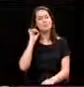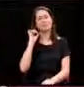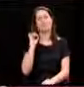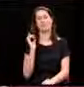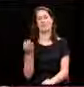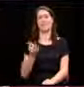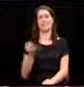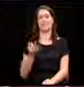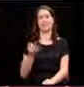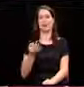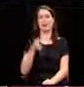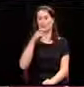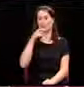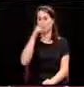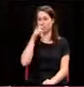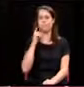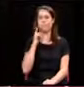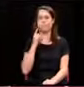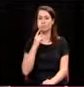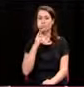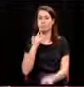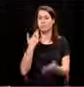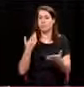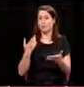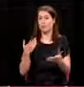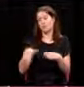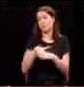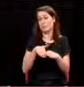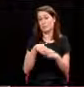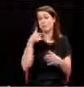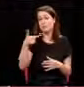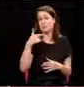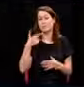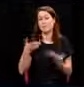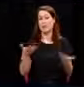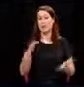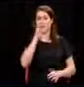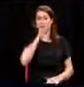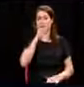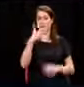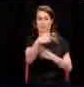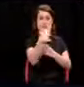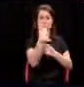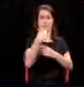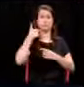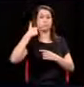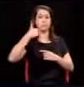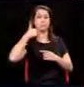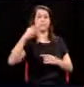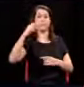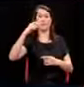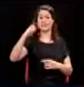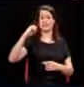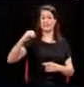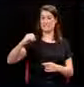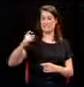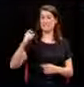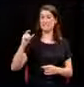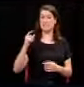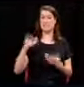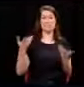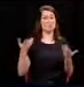e tal cêntimos, se calhar não tínhamos metade das chamadas que temos. Claro, neste caso 30 e tal cêntimos dava para mais de uma hora de conversa, não é? Exatamente. Assim? E